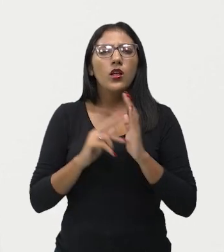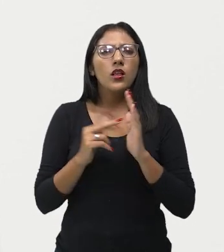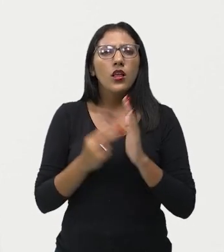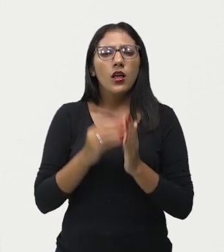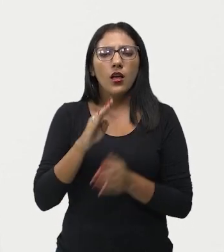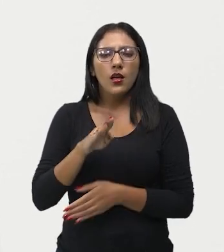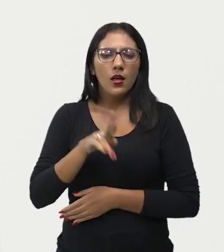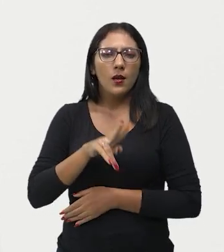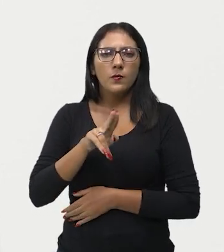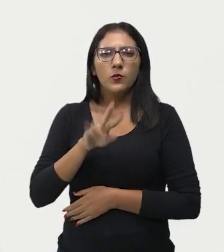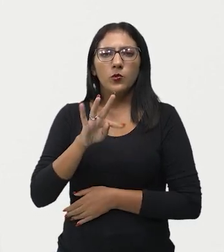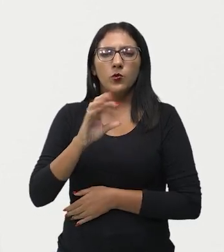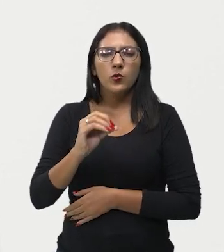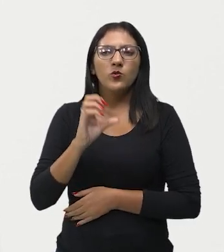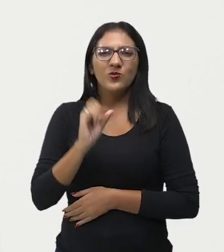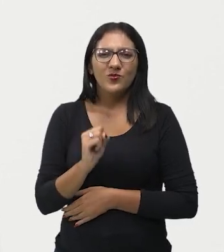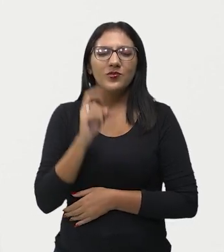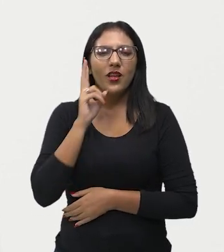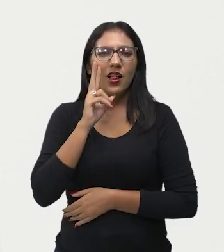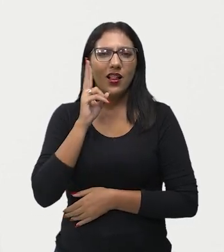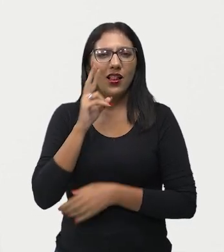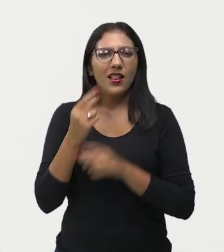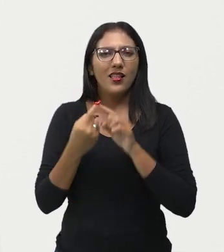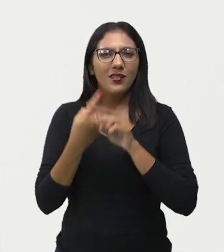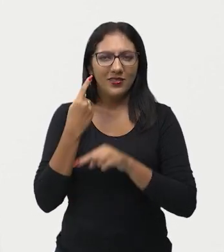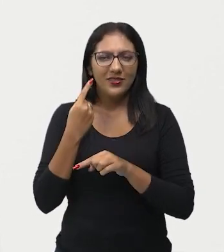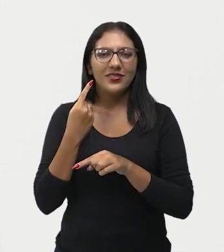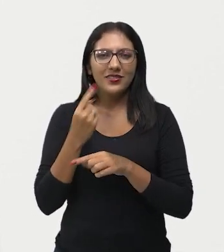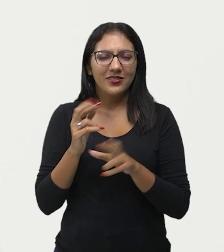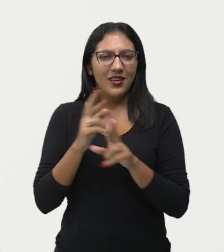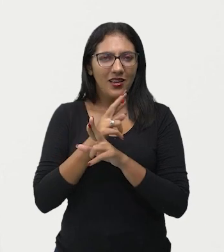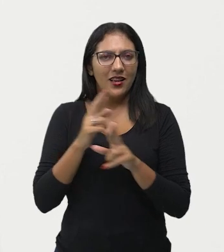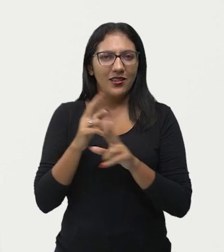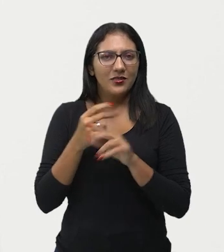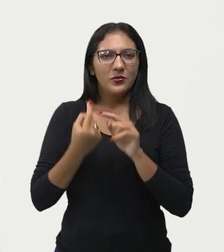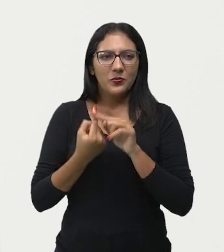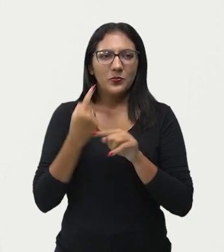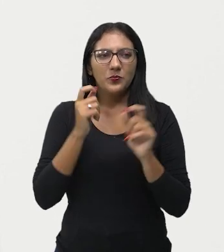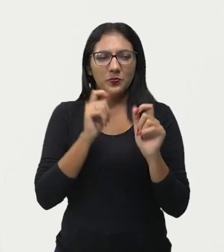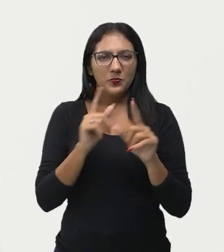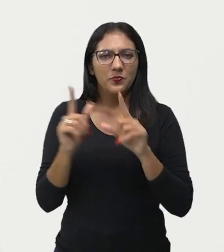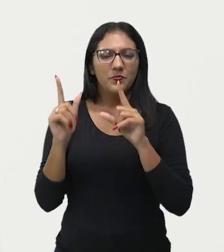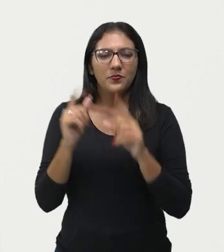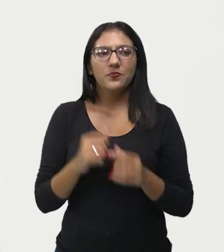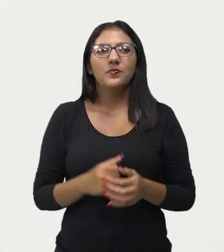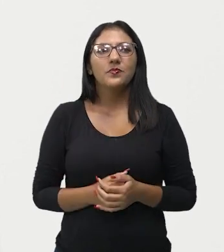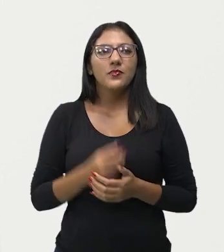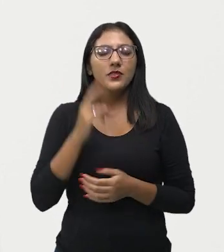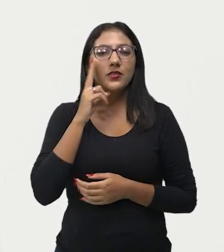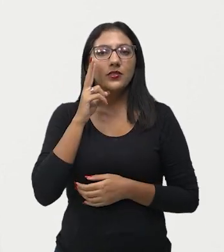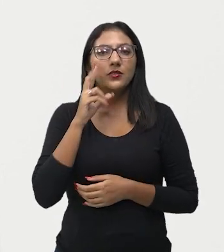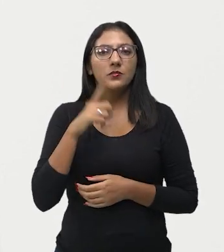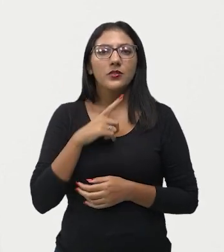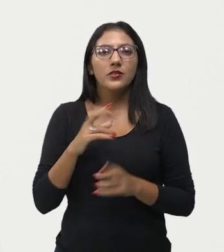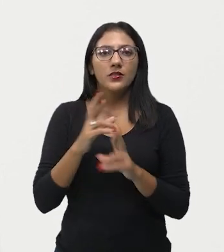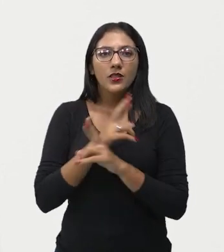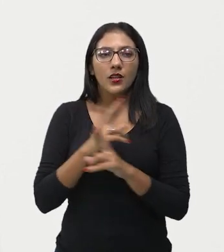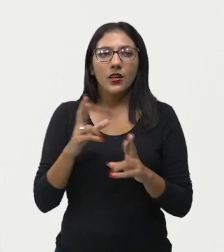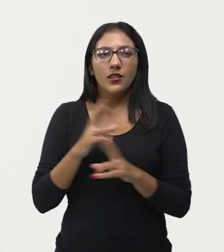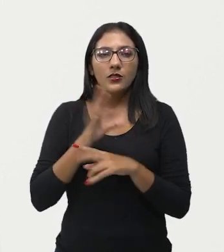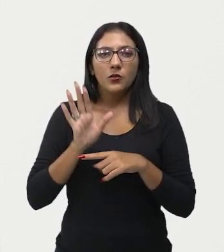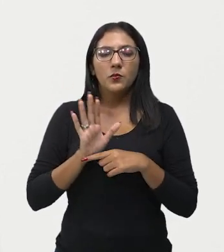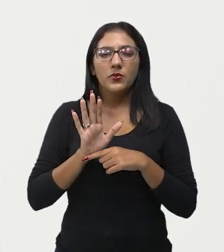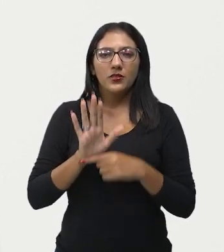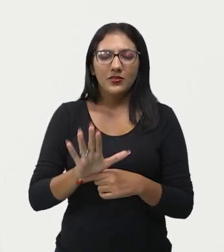gente falou um pouquinho antes aí na nossa cartela anterior. Lembra que quando a gente faz,